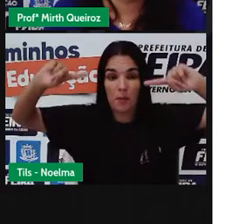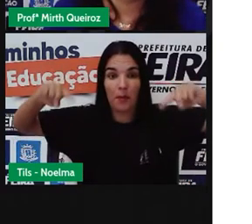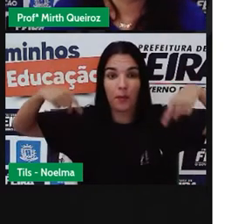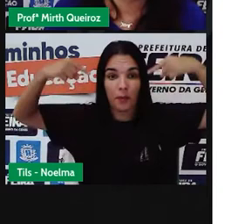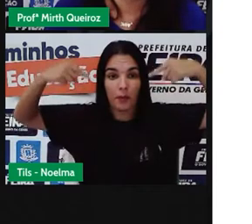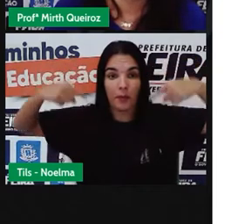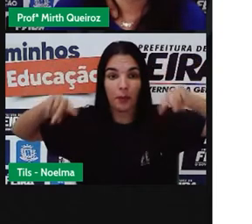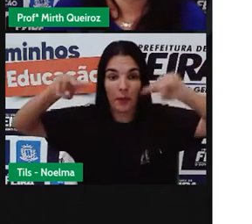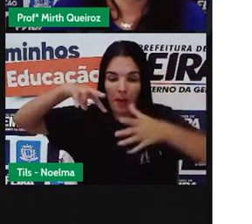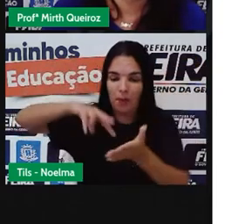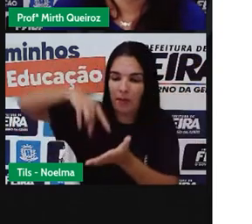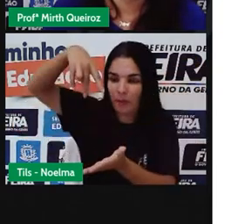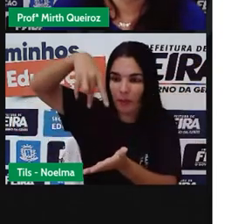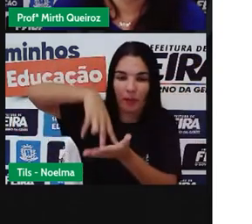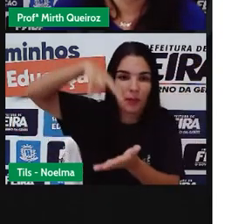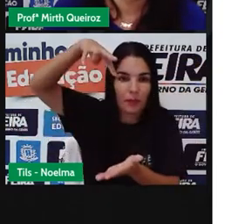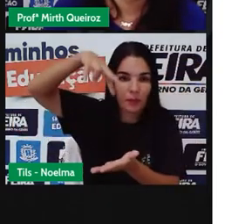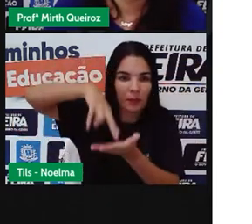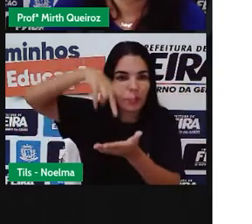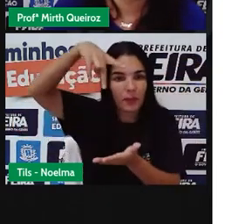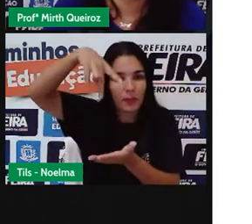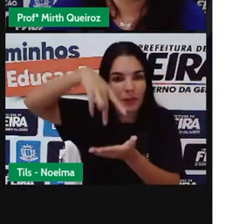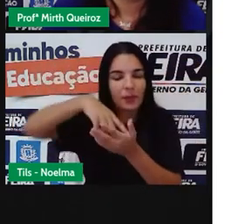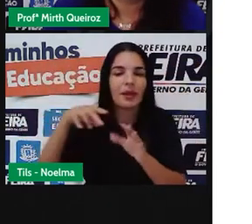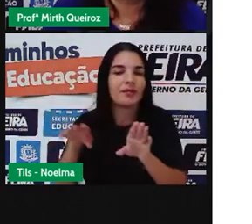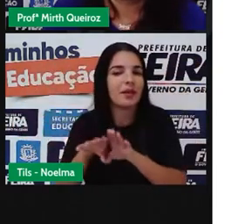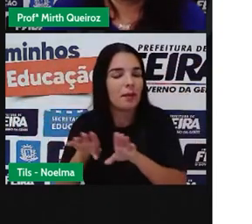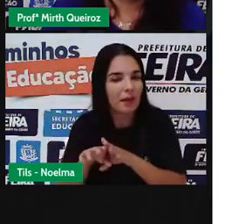é uma brincadeira que fez parte aí da infância dos